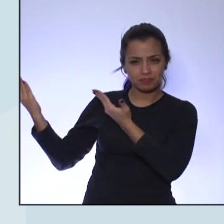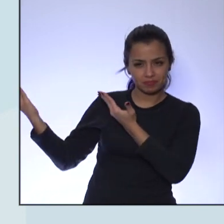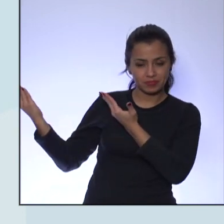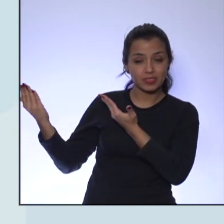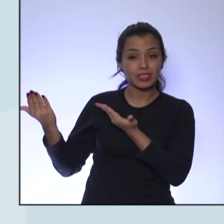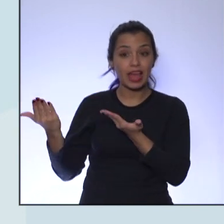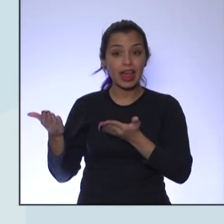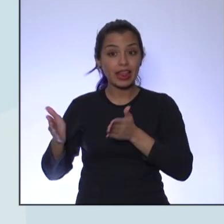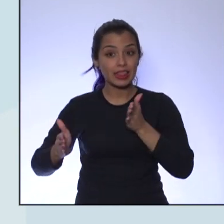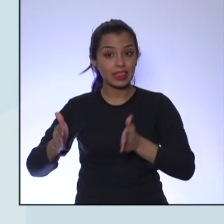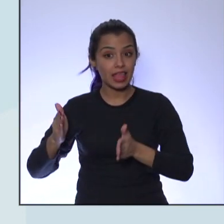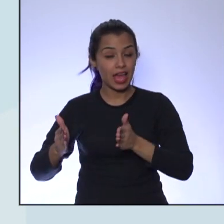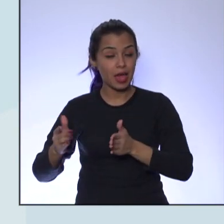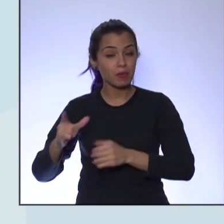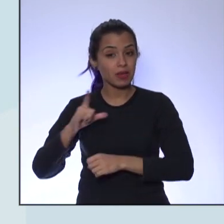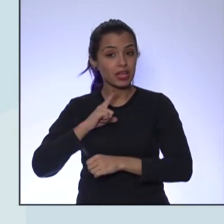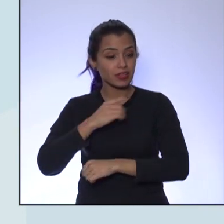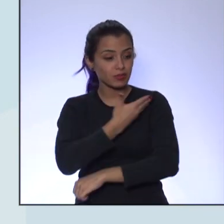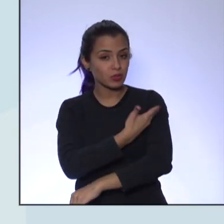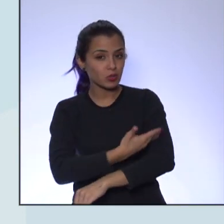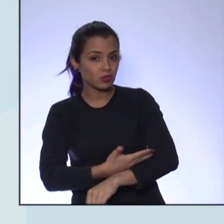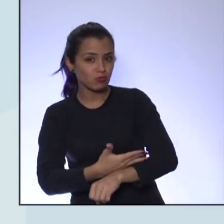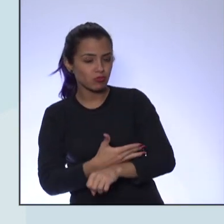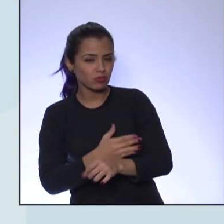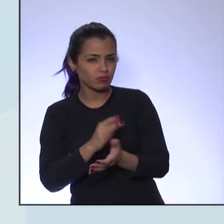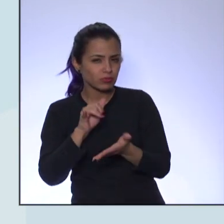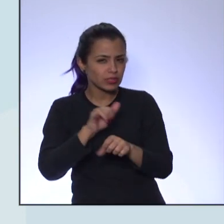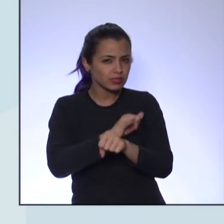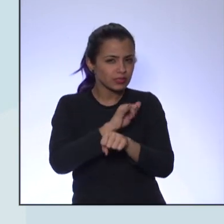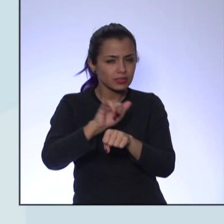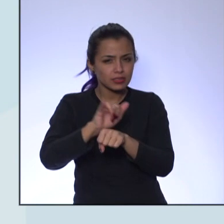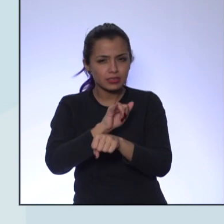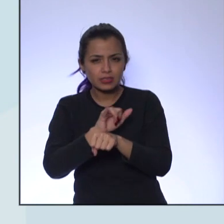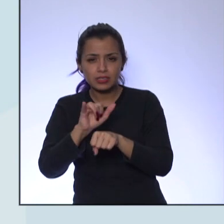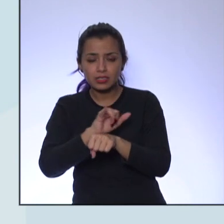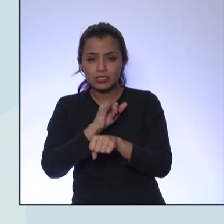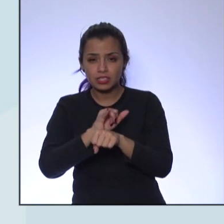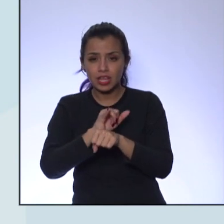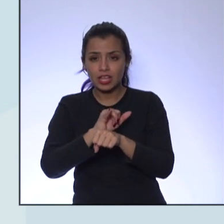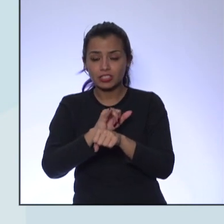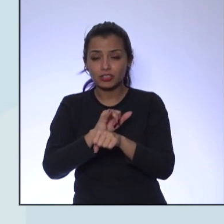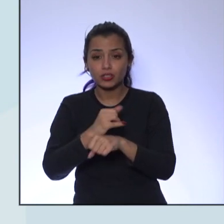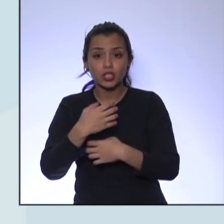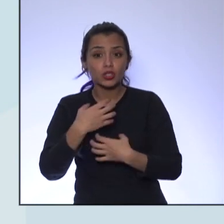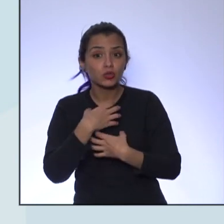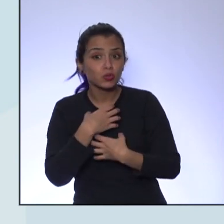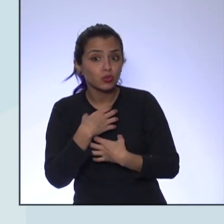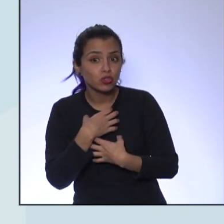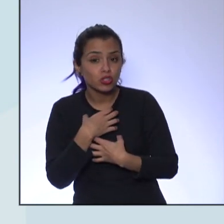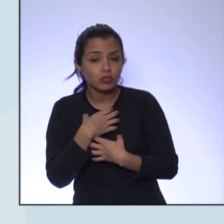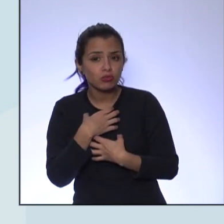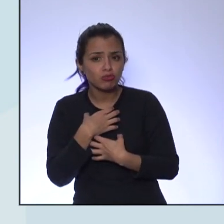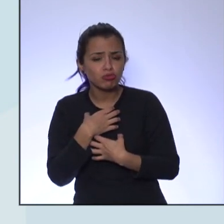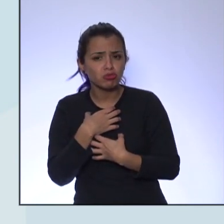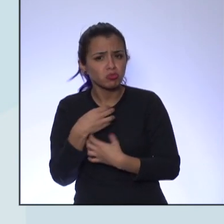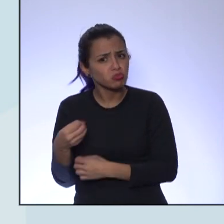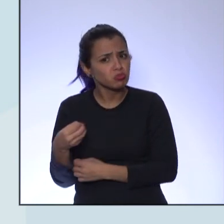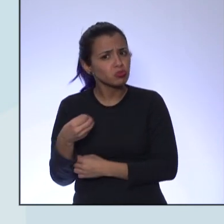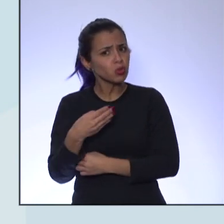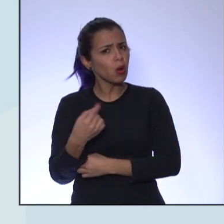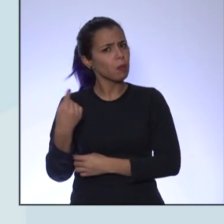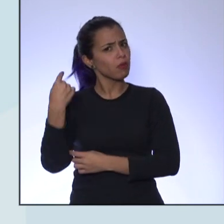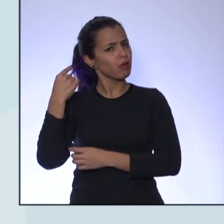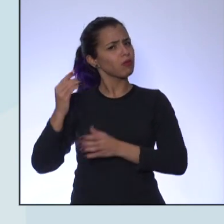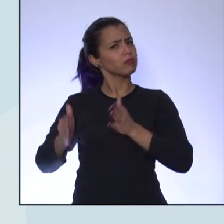técnicas de aproveitamento econômico do milho, entre outros, o que é extremamente moderno para a época. Eles